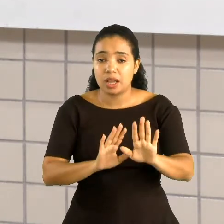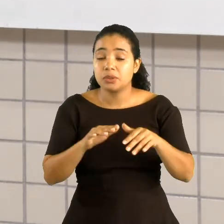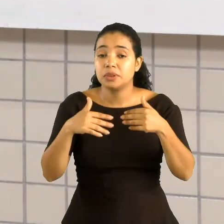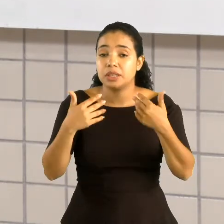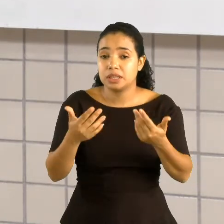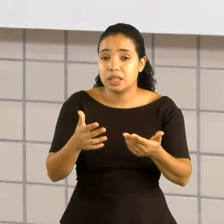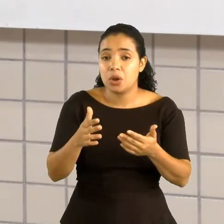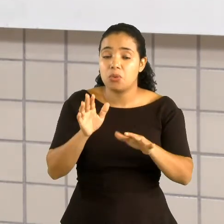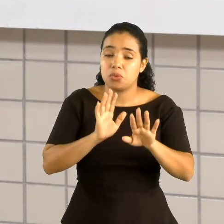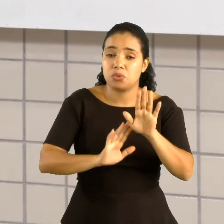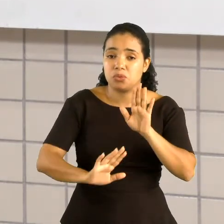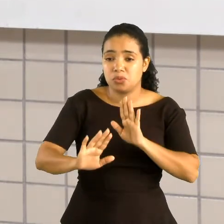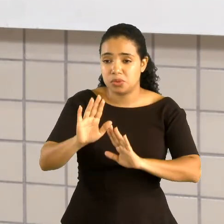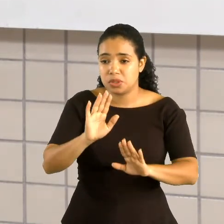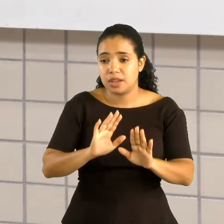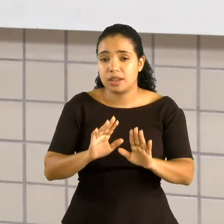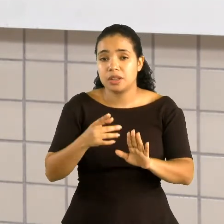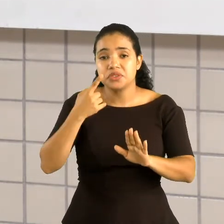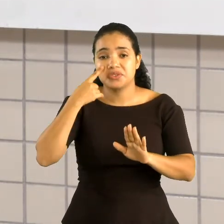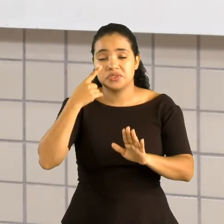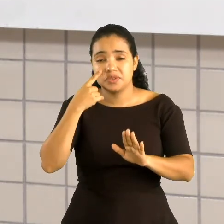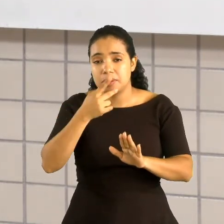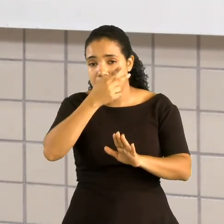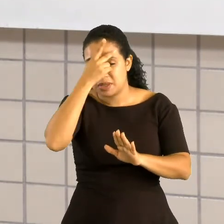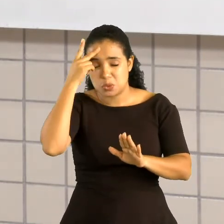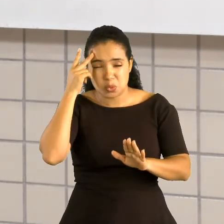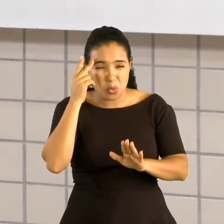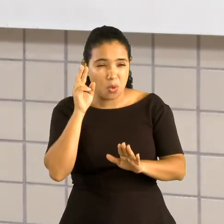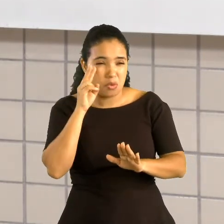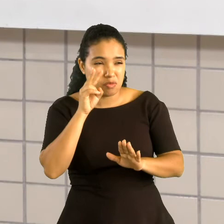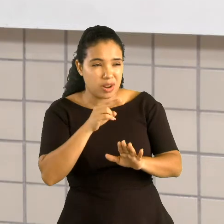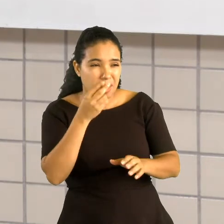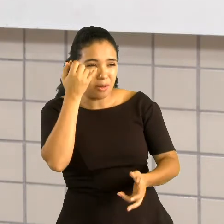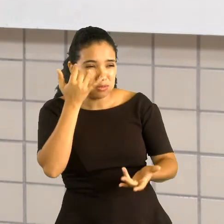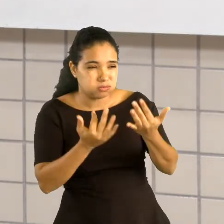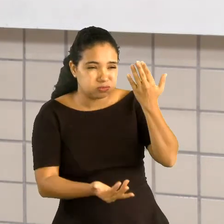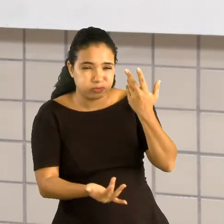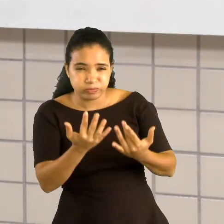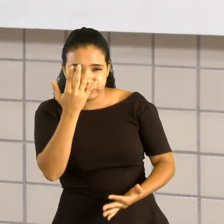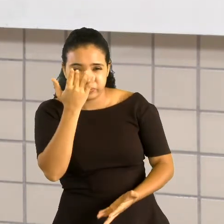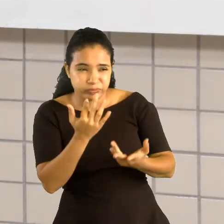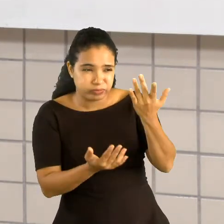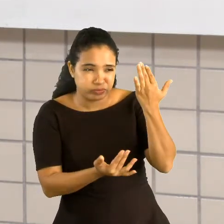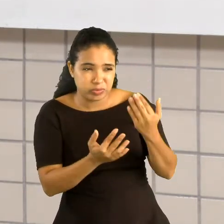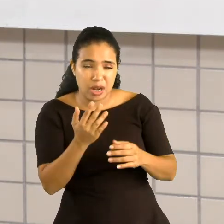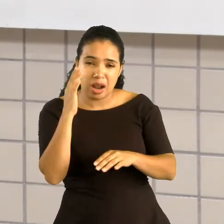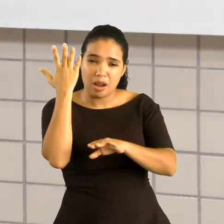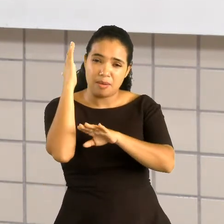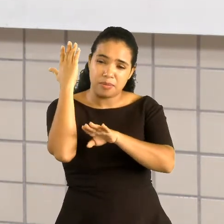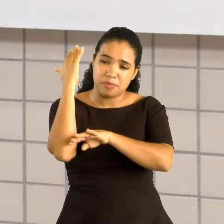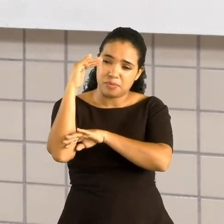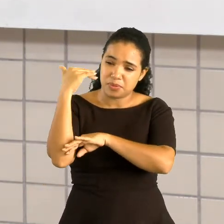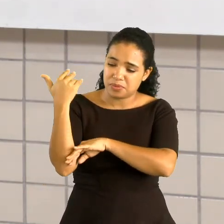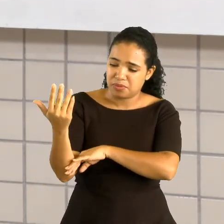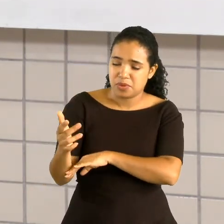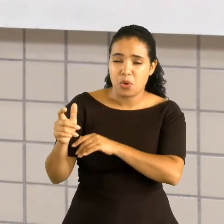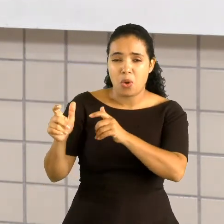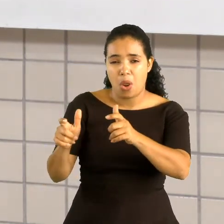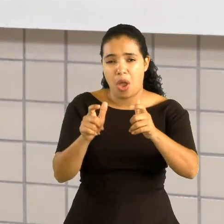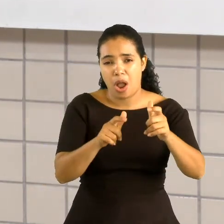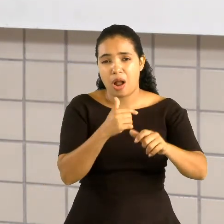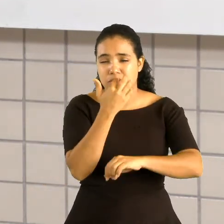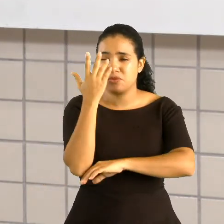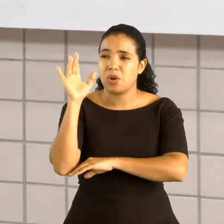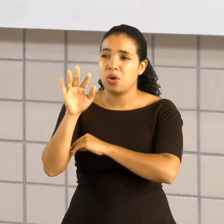ter cuidado quando a gente vê alguém queimando, fazendo queimadas, quando a gente vê alguém cortando árvores em determinadas florestas,